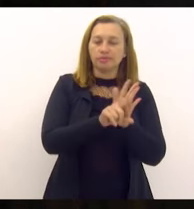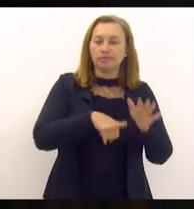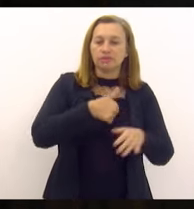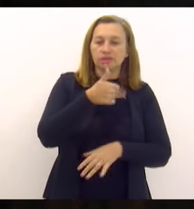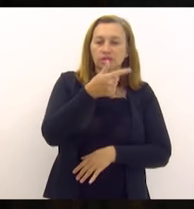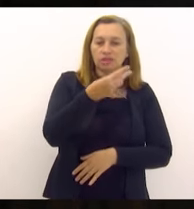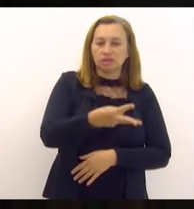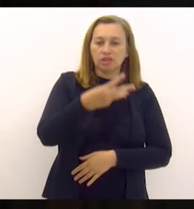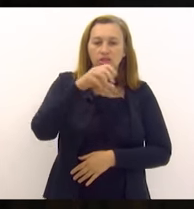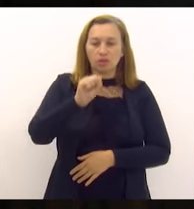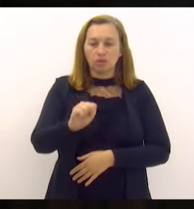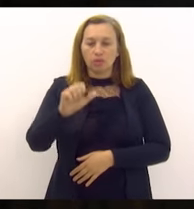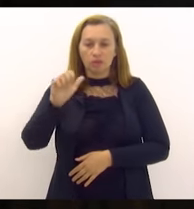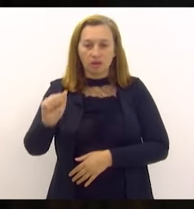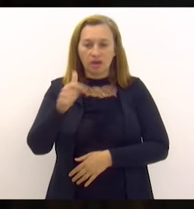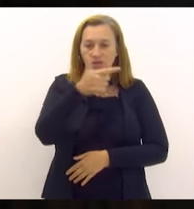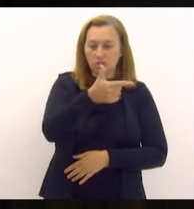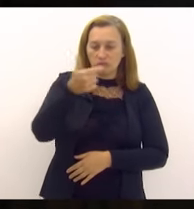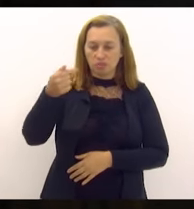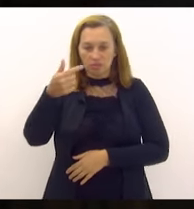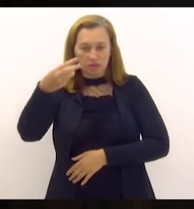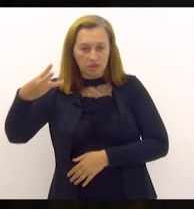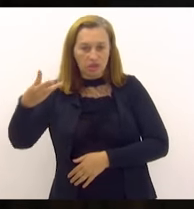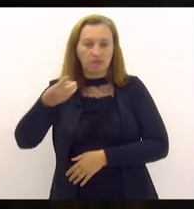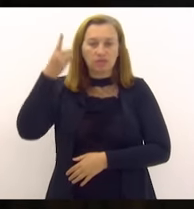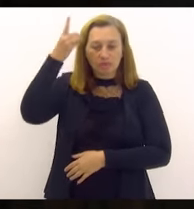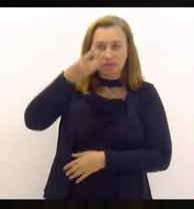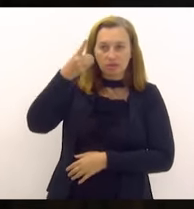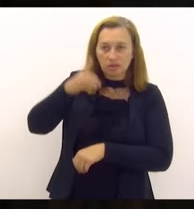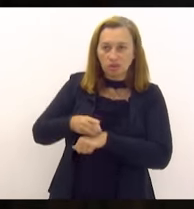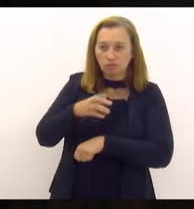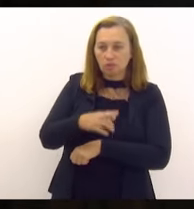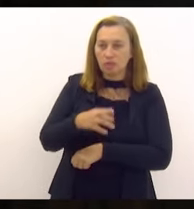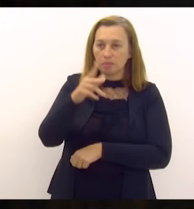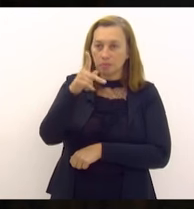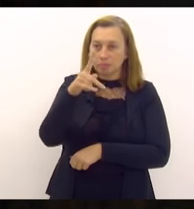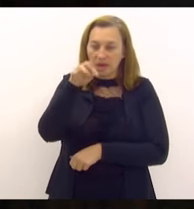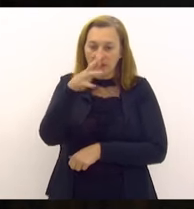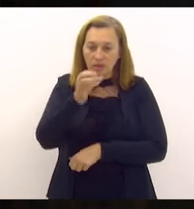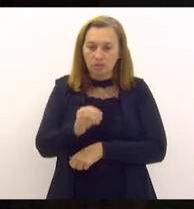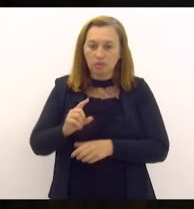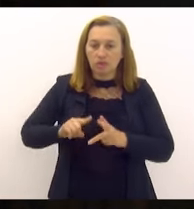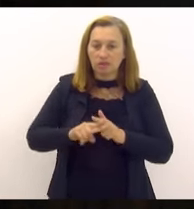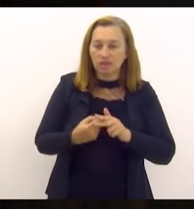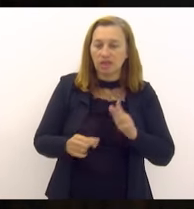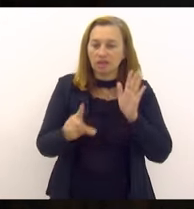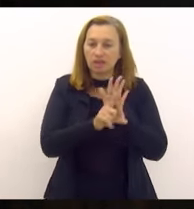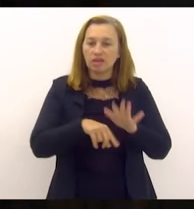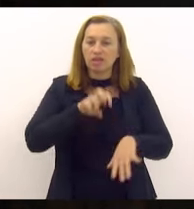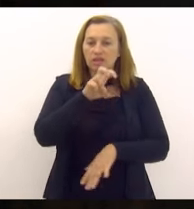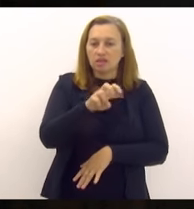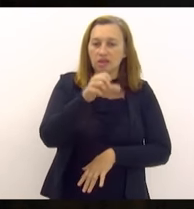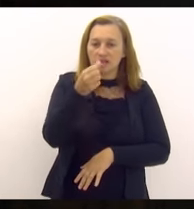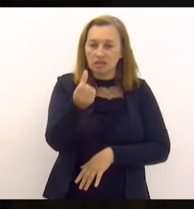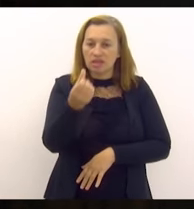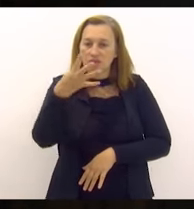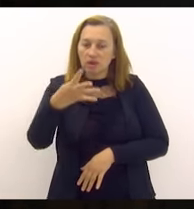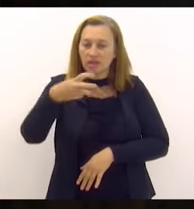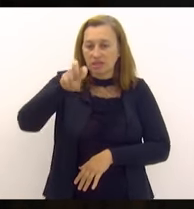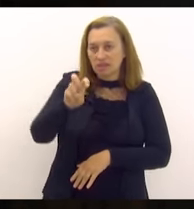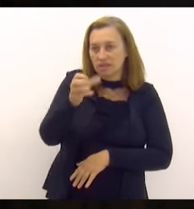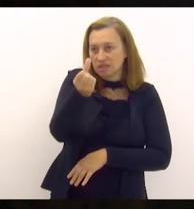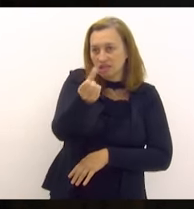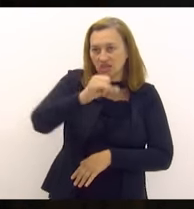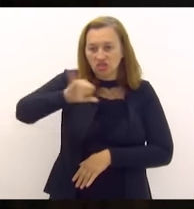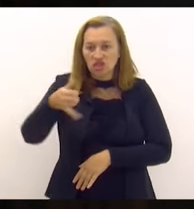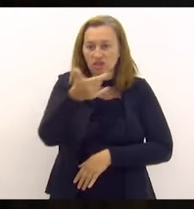número 38A de 2023, de autoria do deputado Dr. Pedro Ricardo, que altera o anexo da lei número